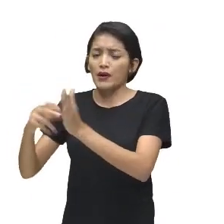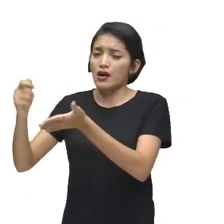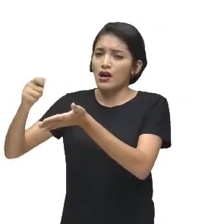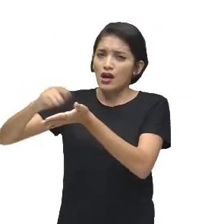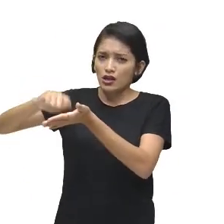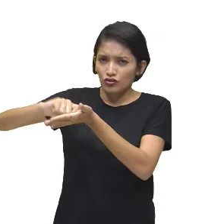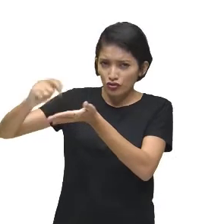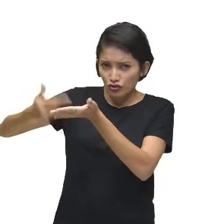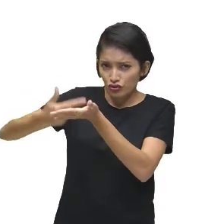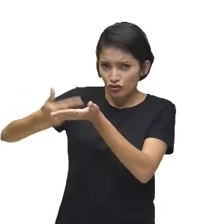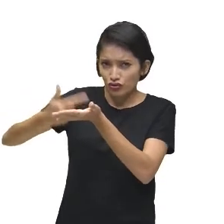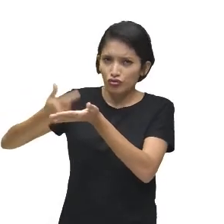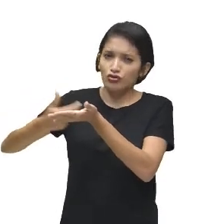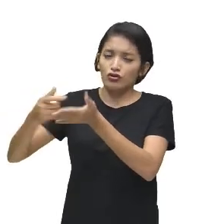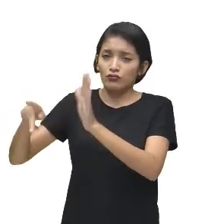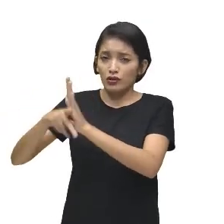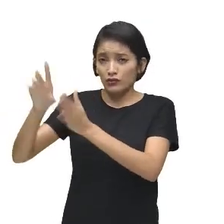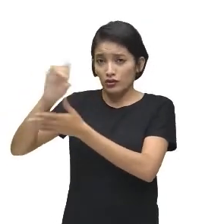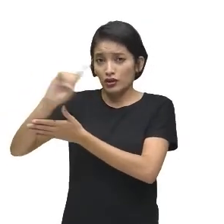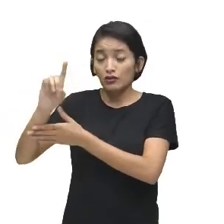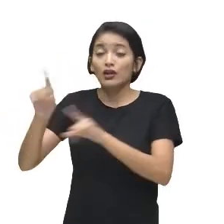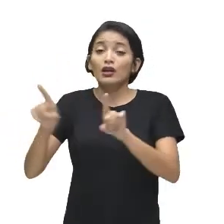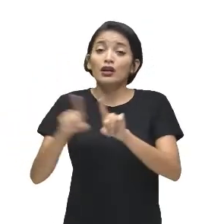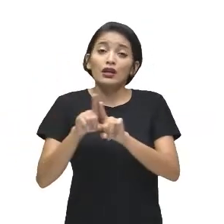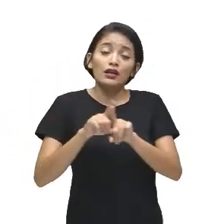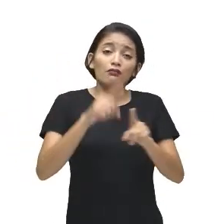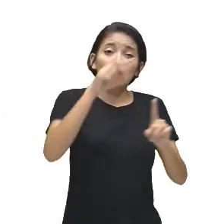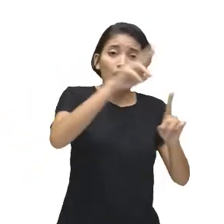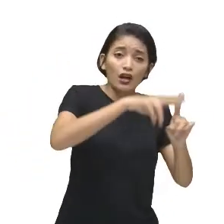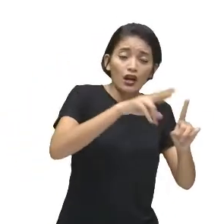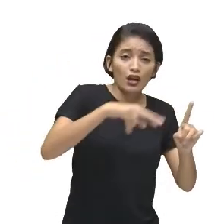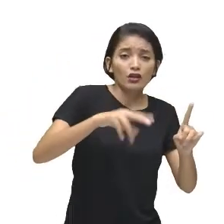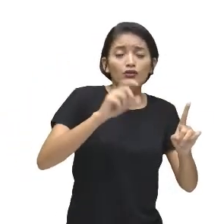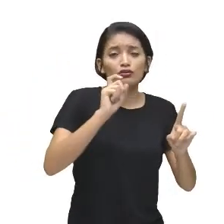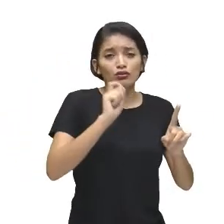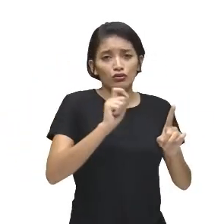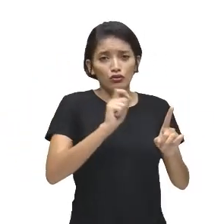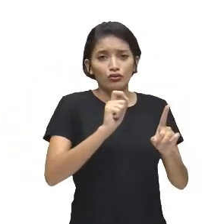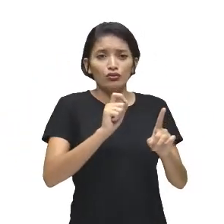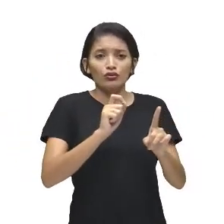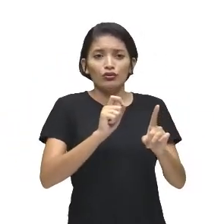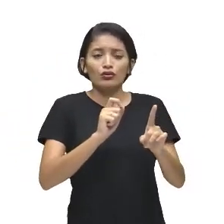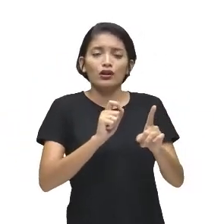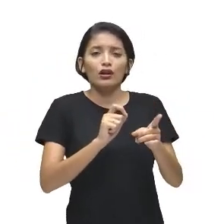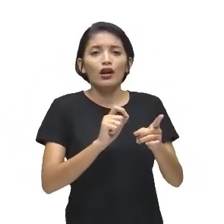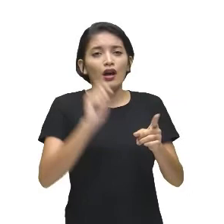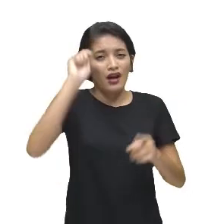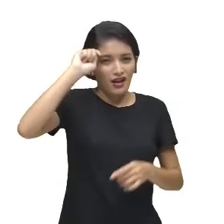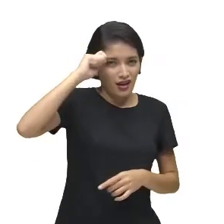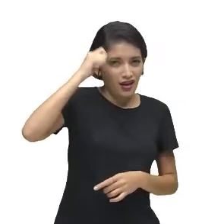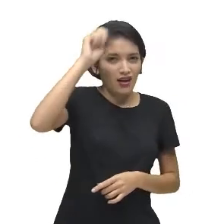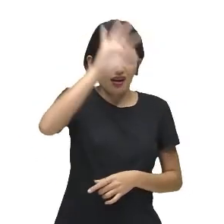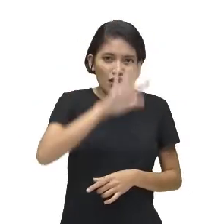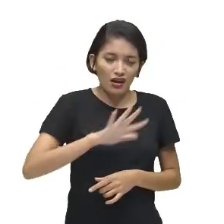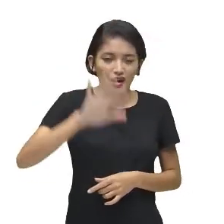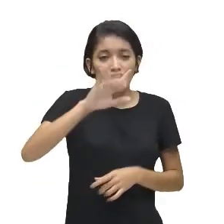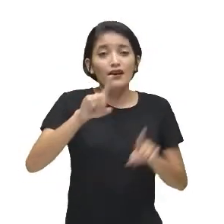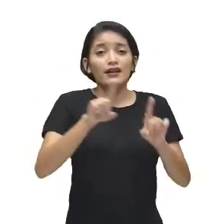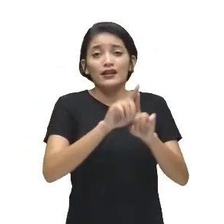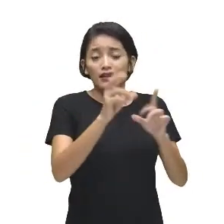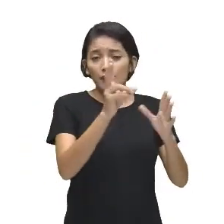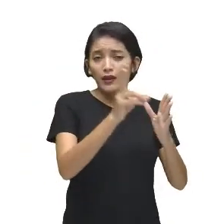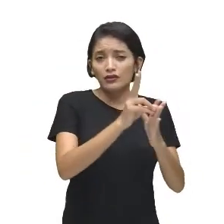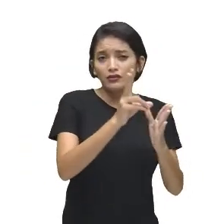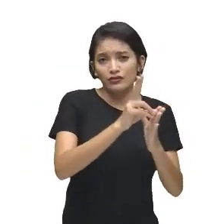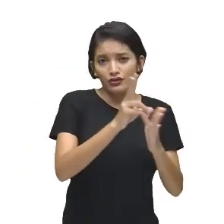sagrados, mas também vemos exemplos de religiões, tanto de raiz afro quanto indígena,